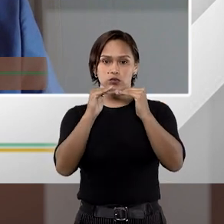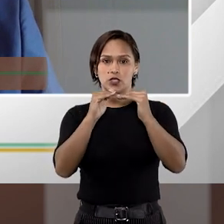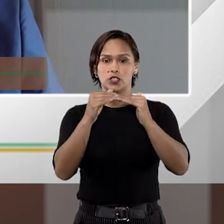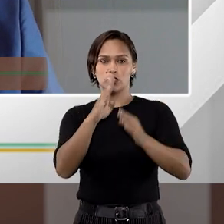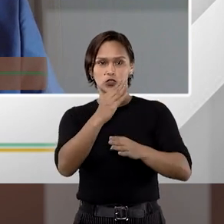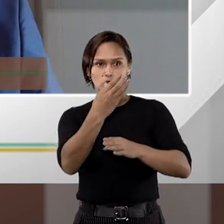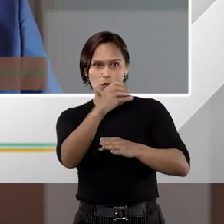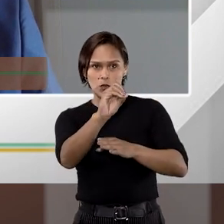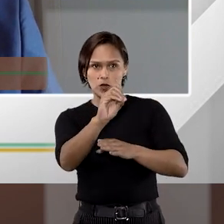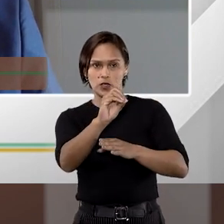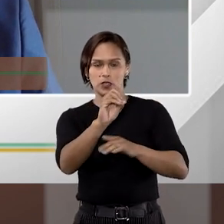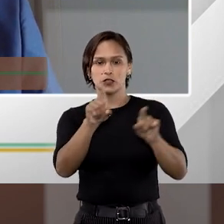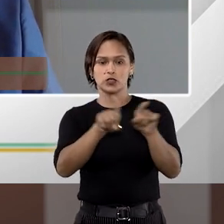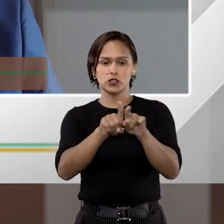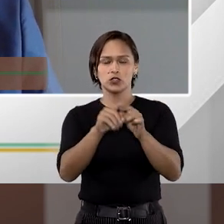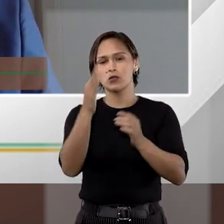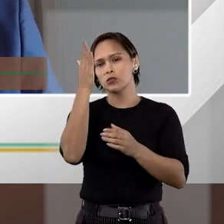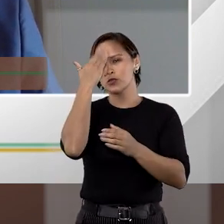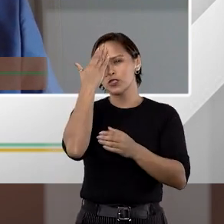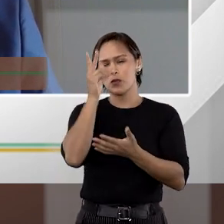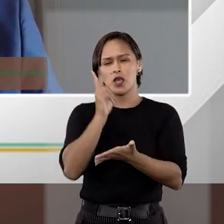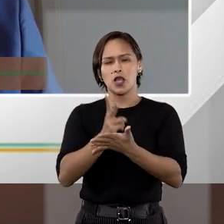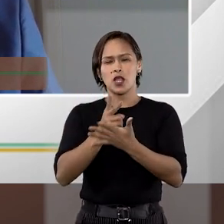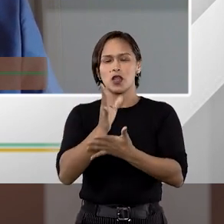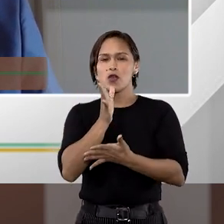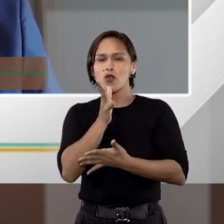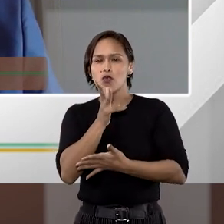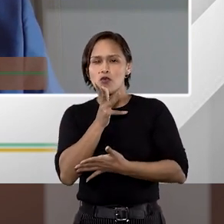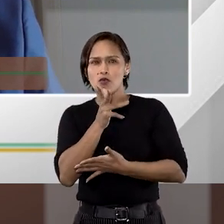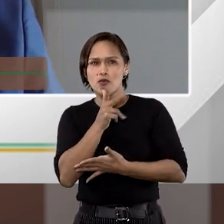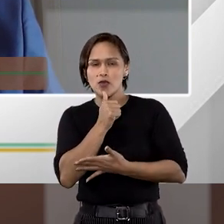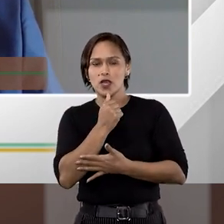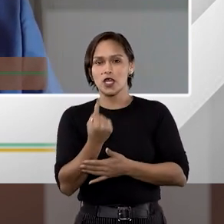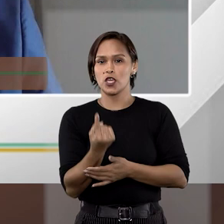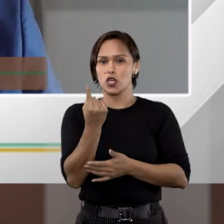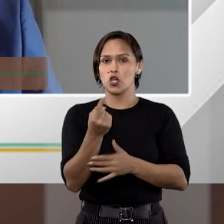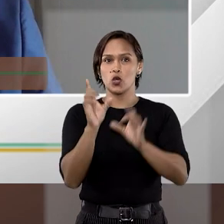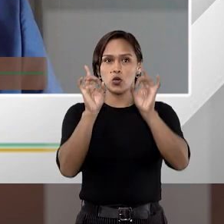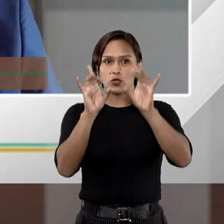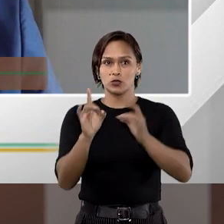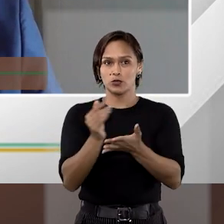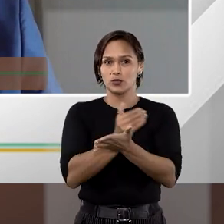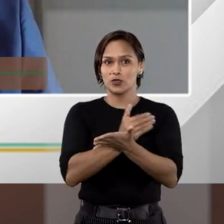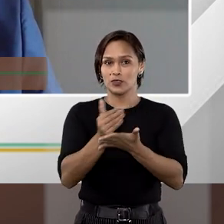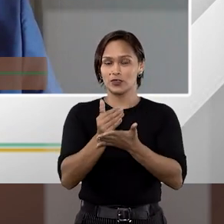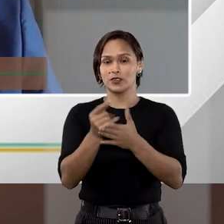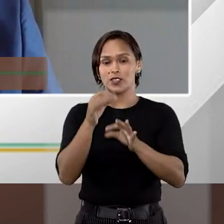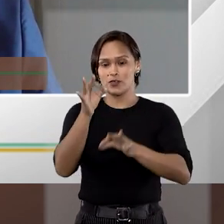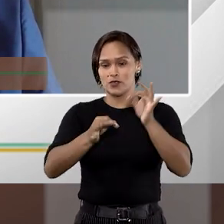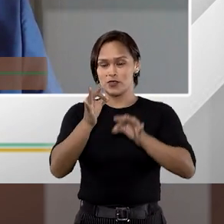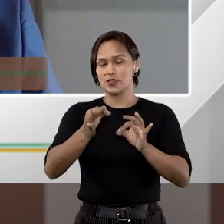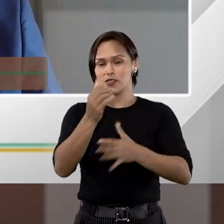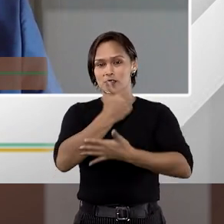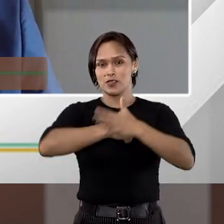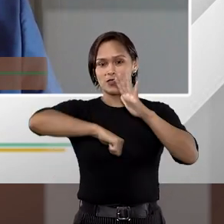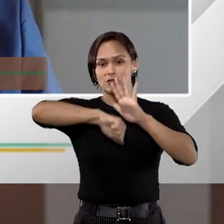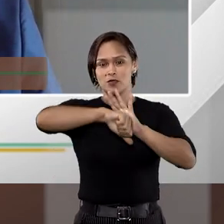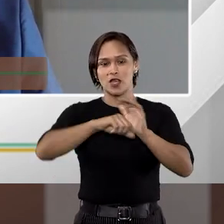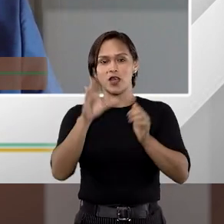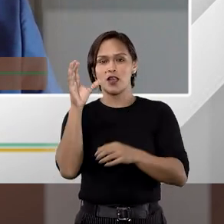está oração de um inquérito policial e como sabemos é sempre demorado e um dos princípios que regem os juizados especiais